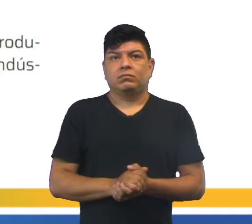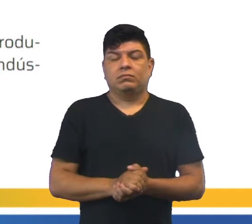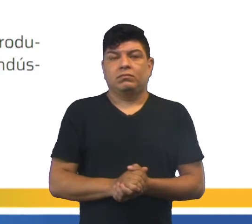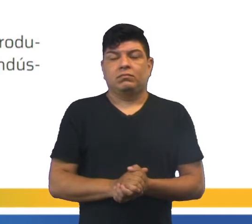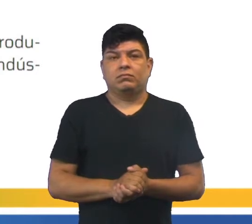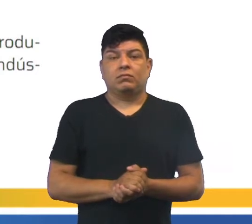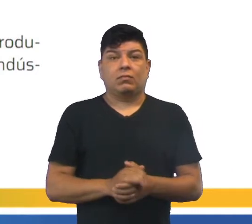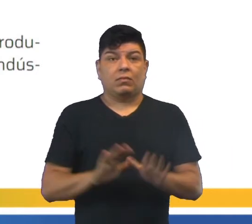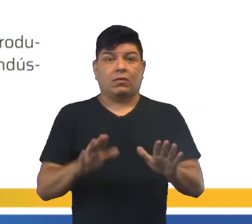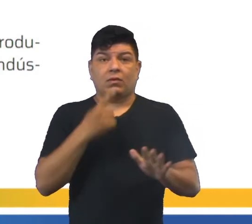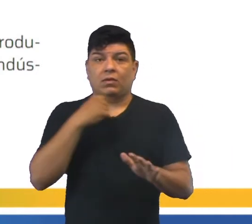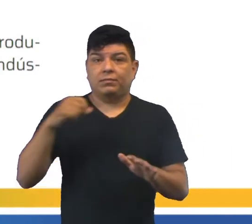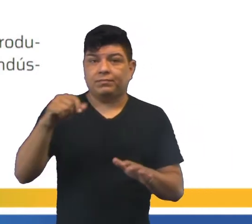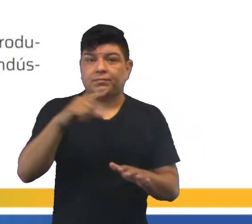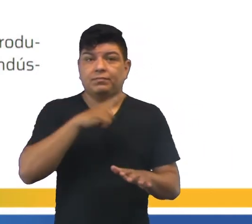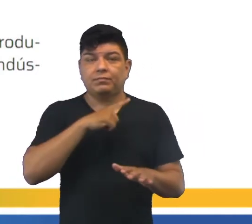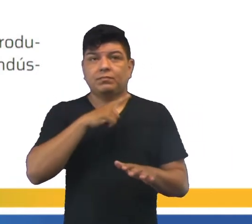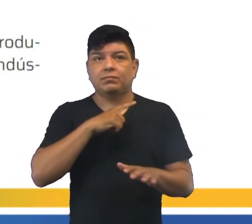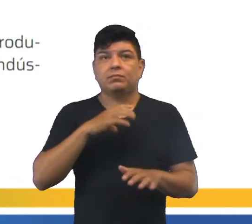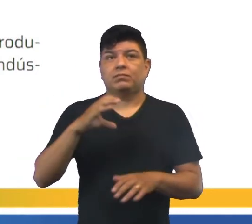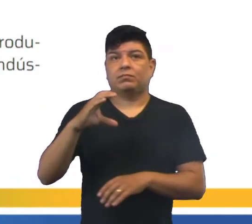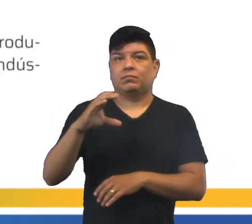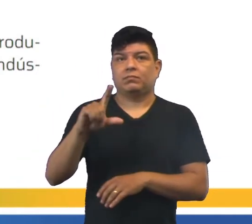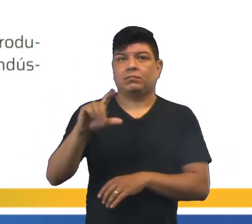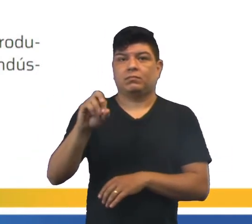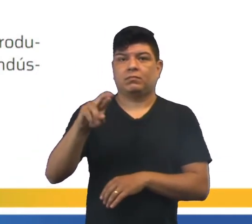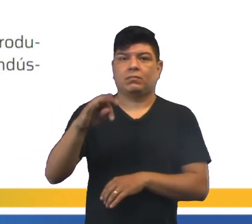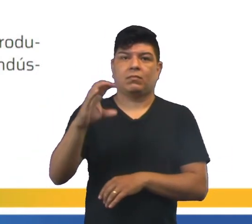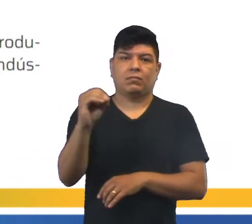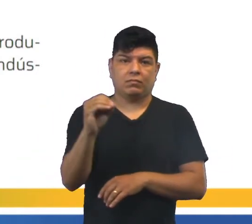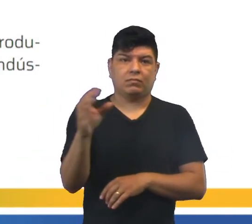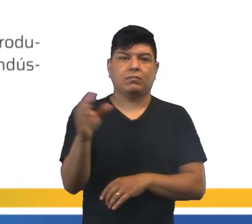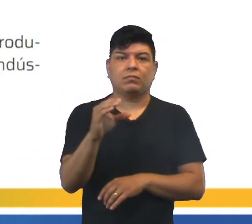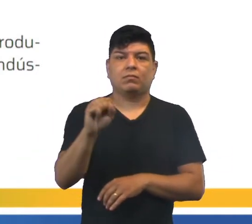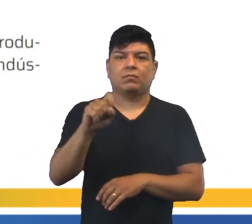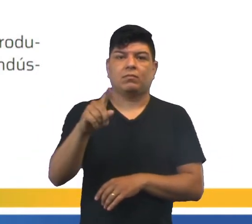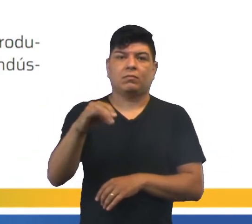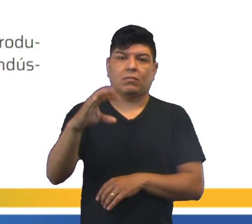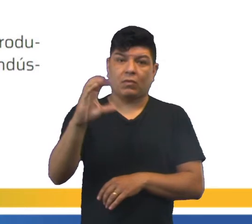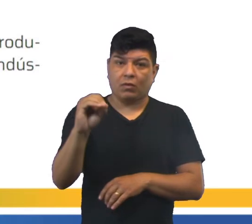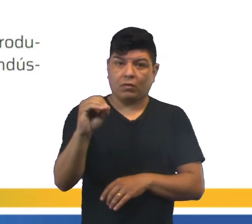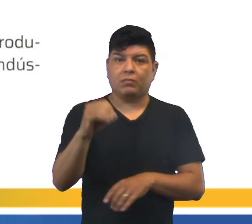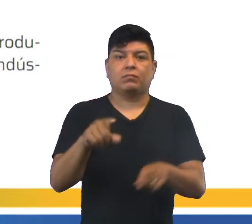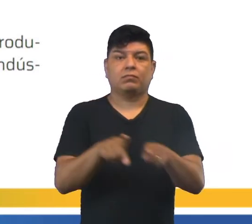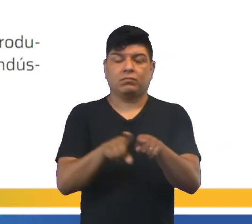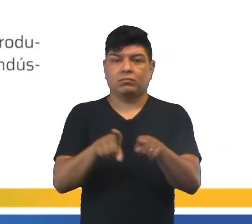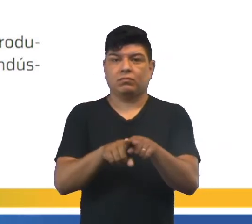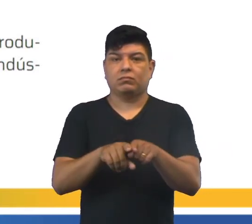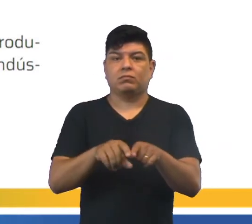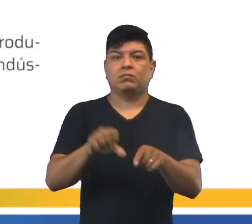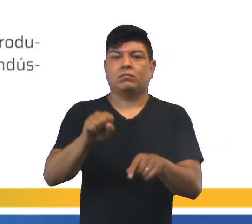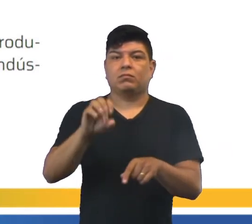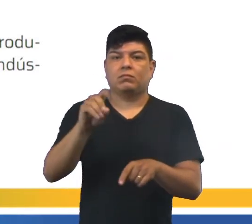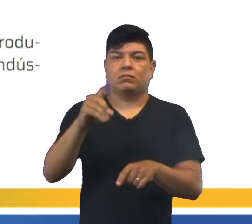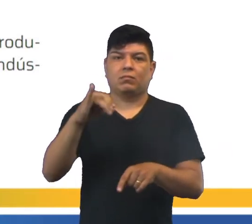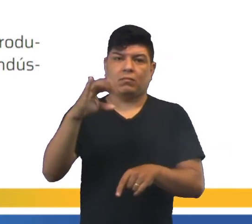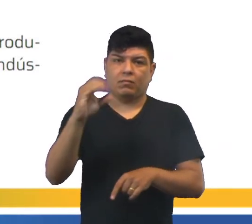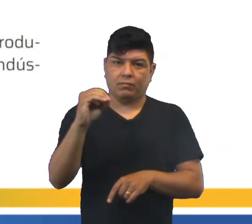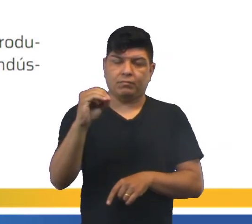Bem, quanto aos sais, nós temos o cloreto de sódio, que tem como metal o sódio na